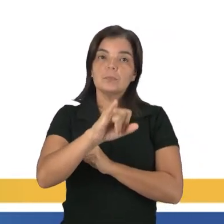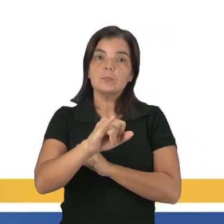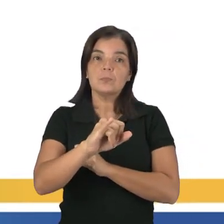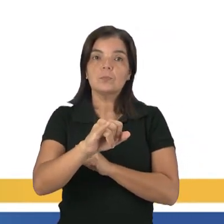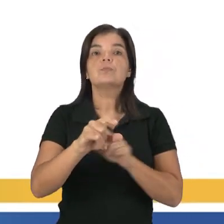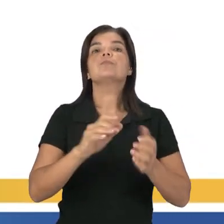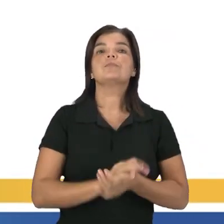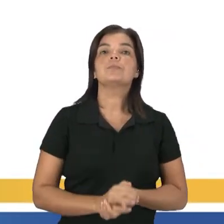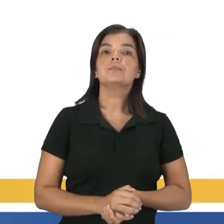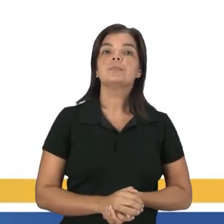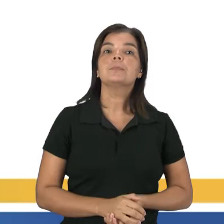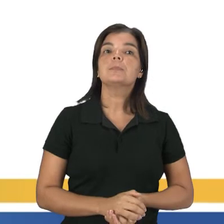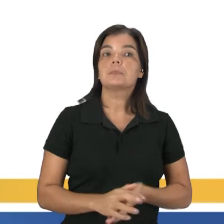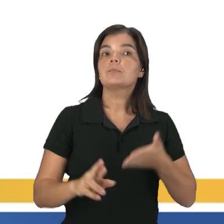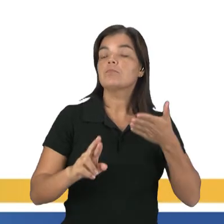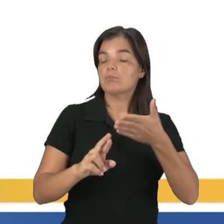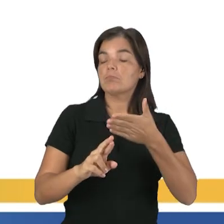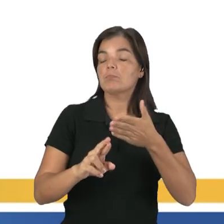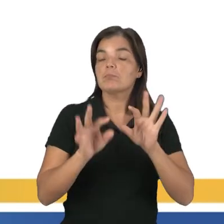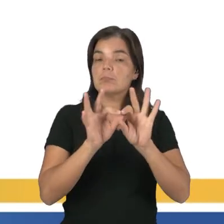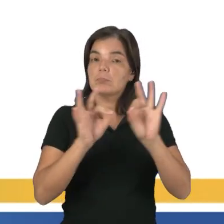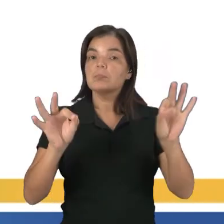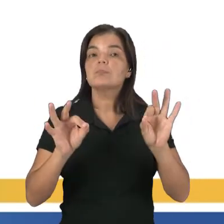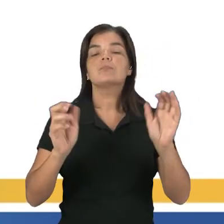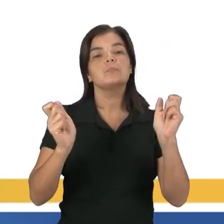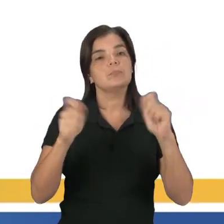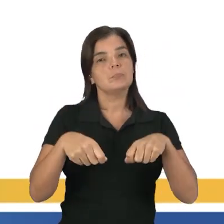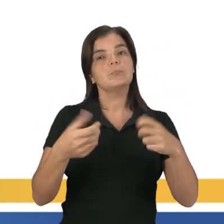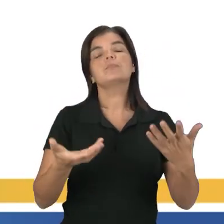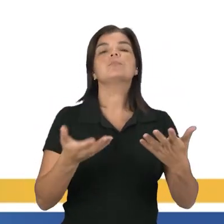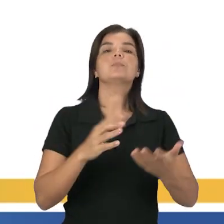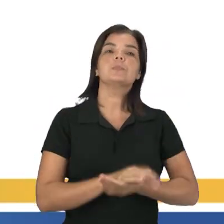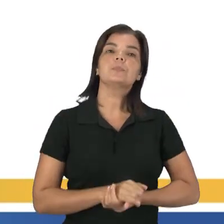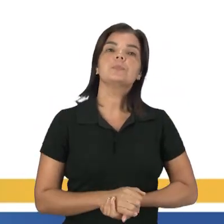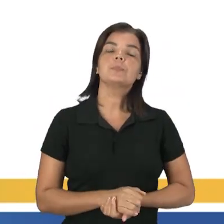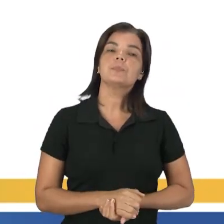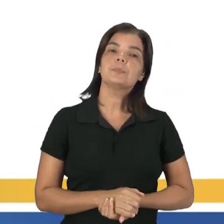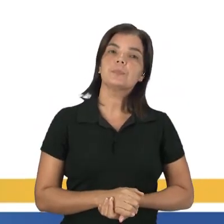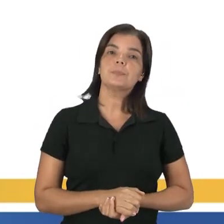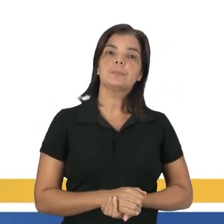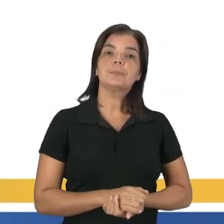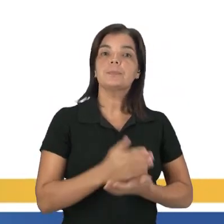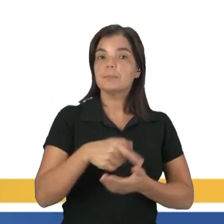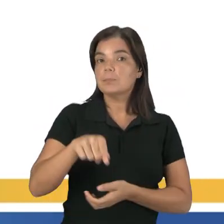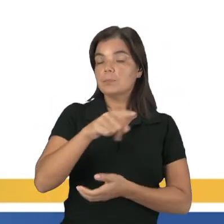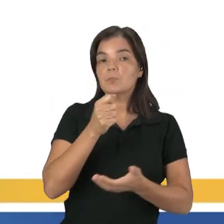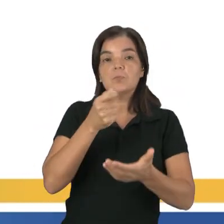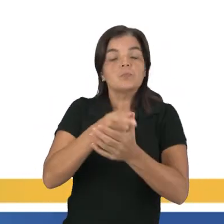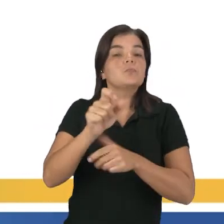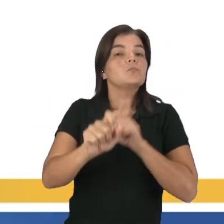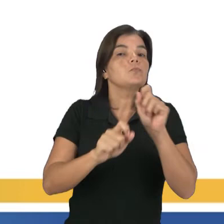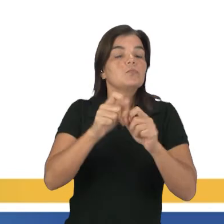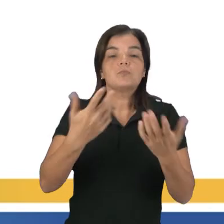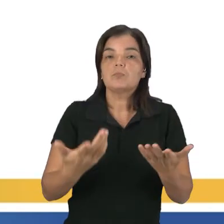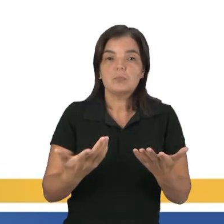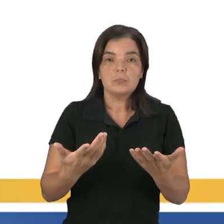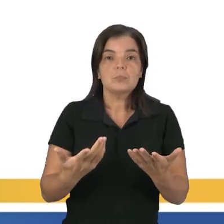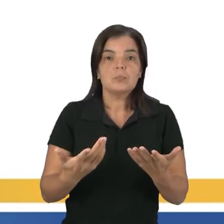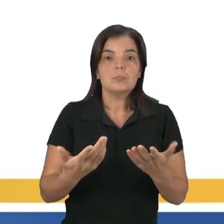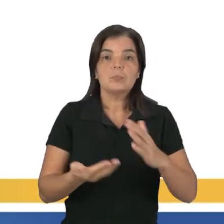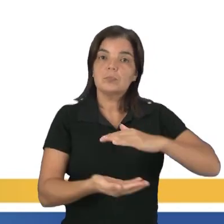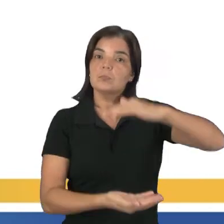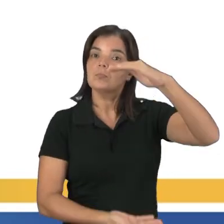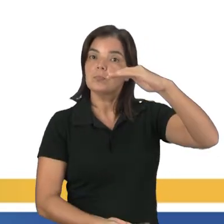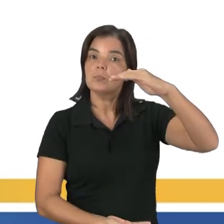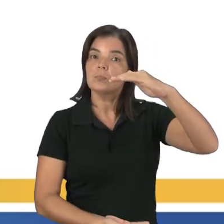de Unidades, que é o SI. Ou seja, a unidade padrão, no caso de capacidade, é o litro. Você vai comprar o quê? Um